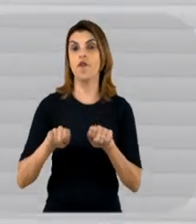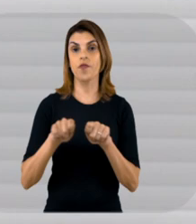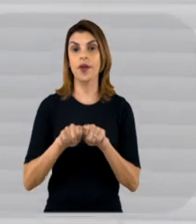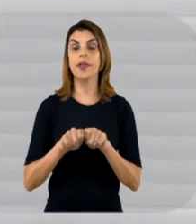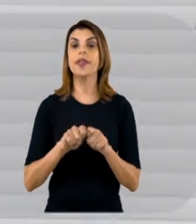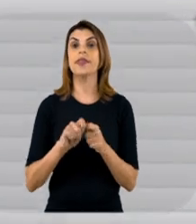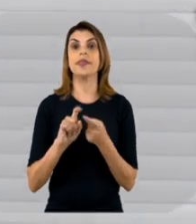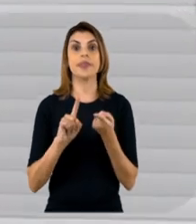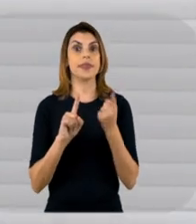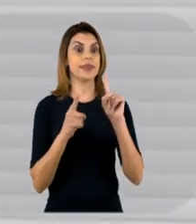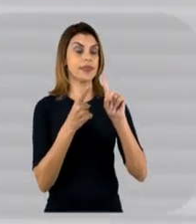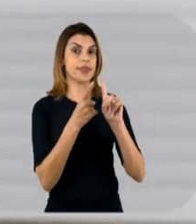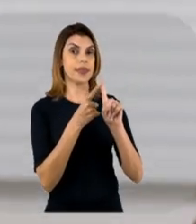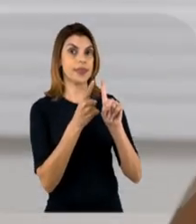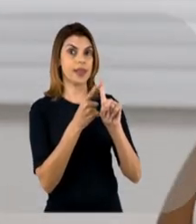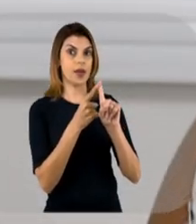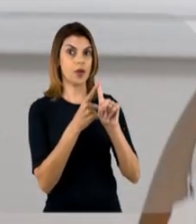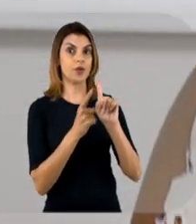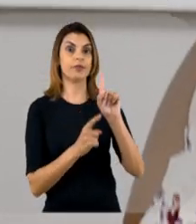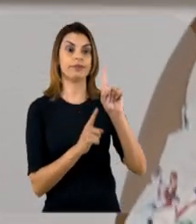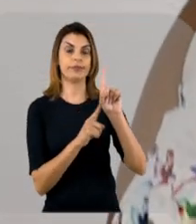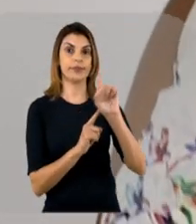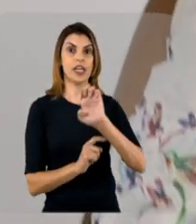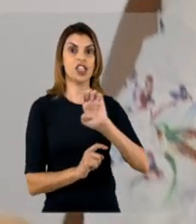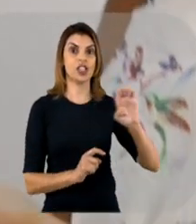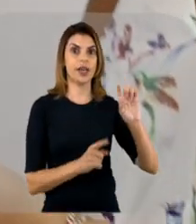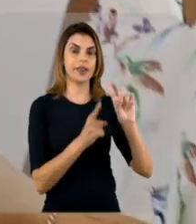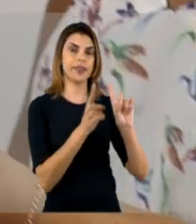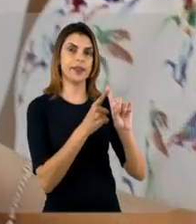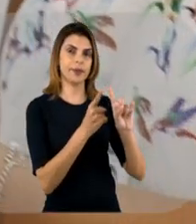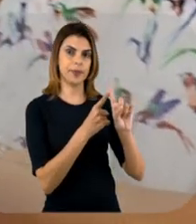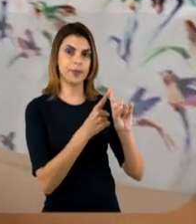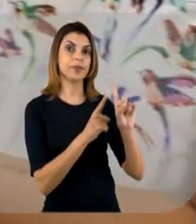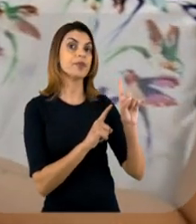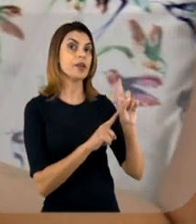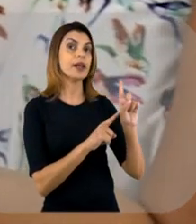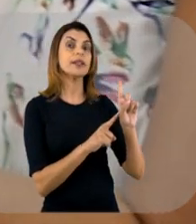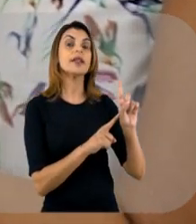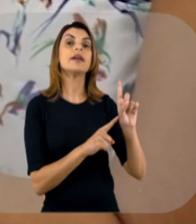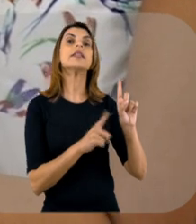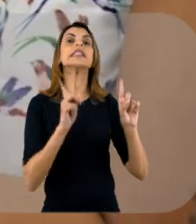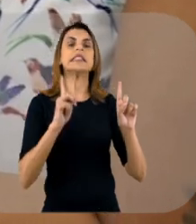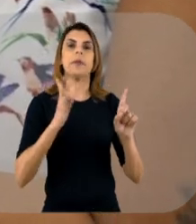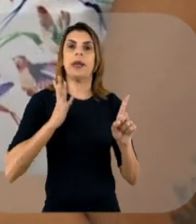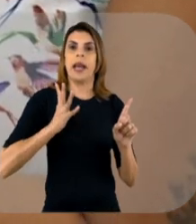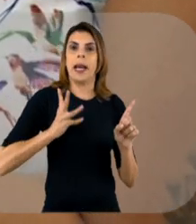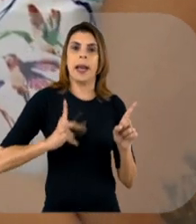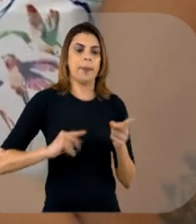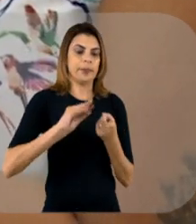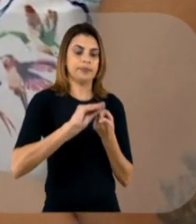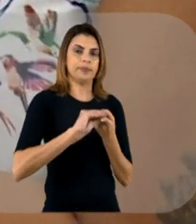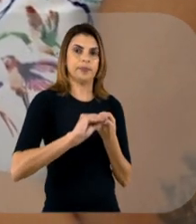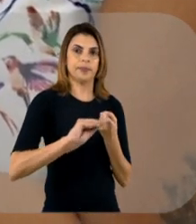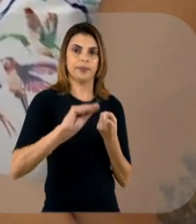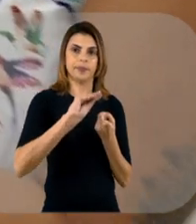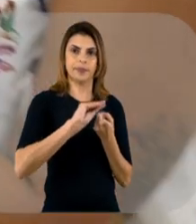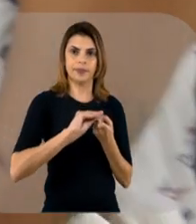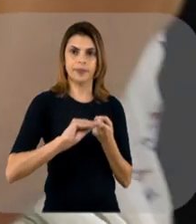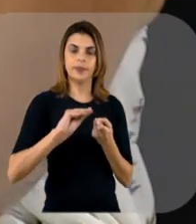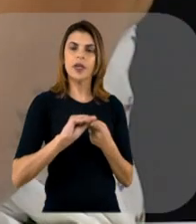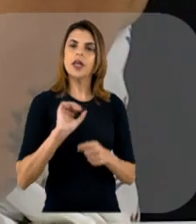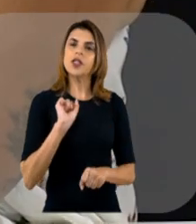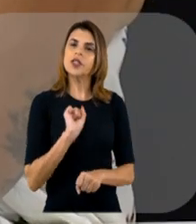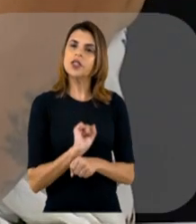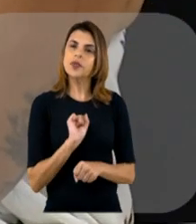punção do dedo da mão esquerda Lembrando que é importante fazer assepsia local